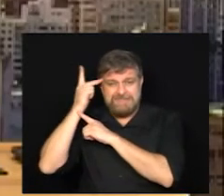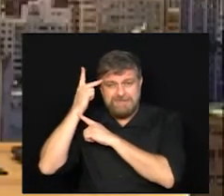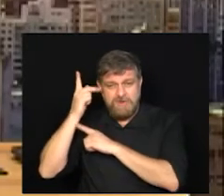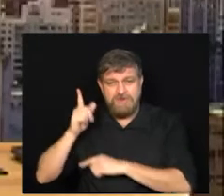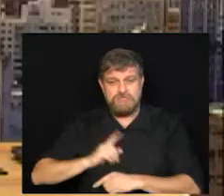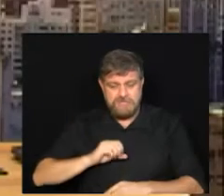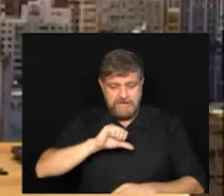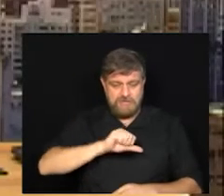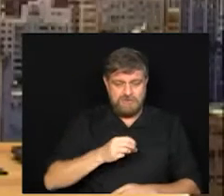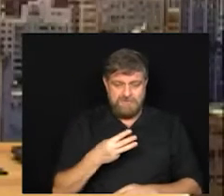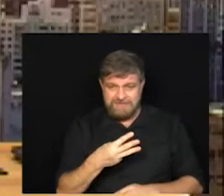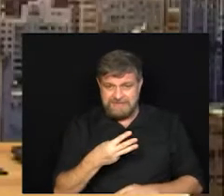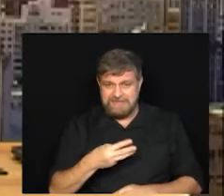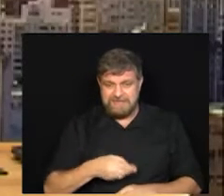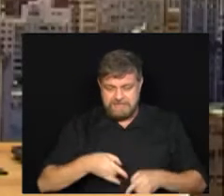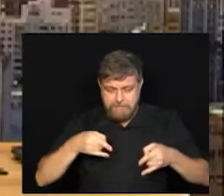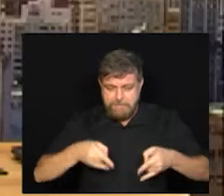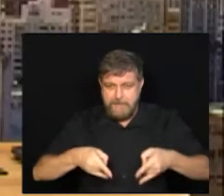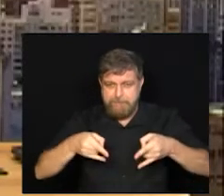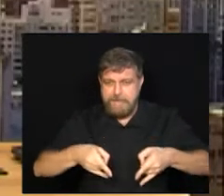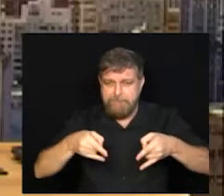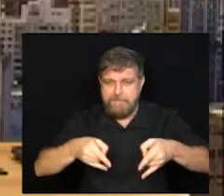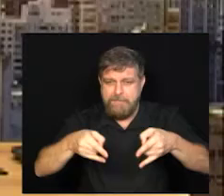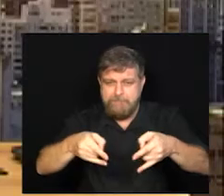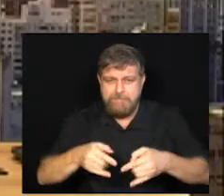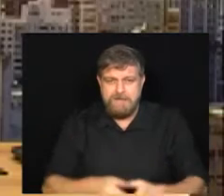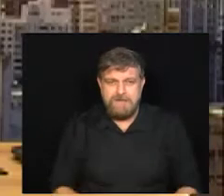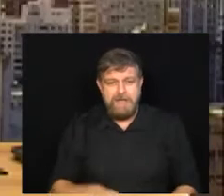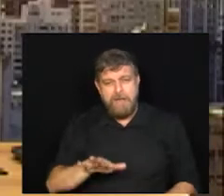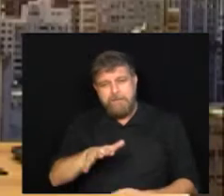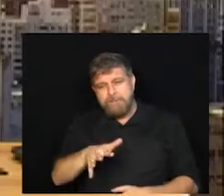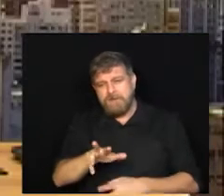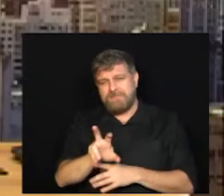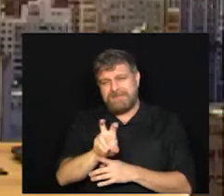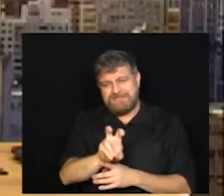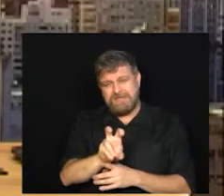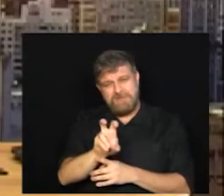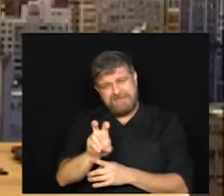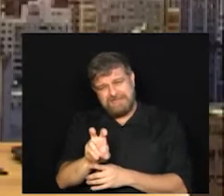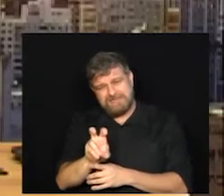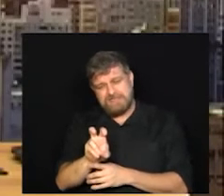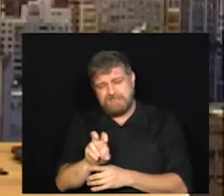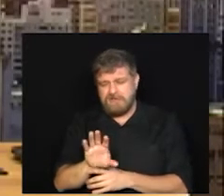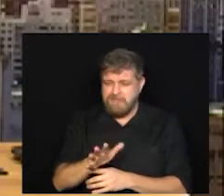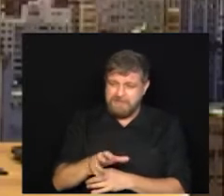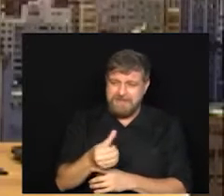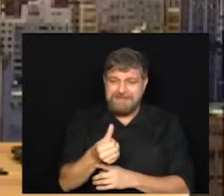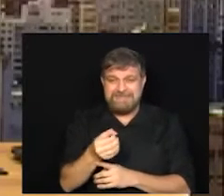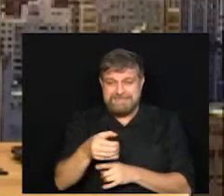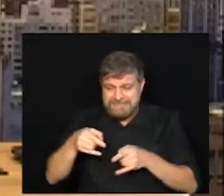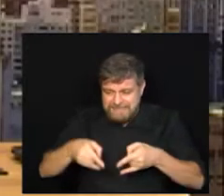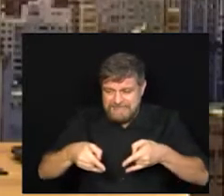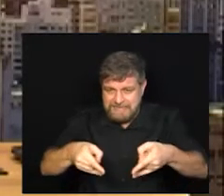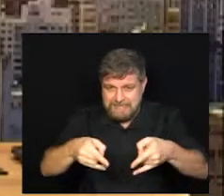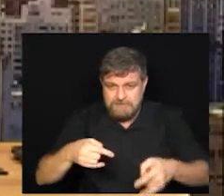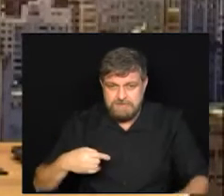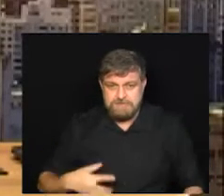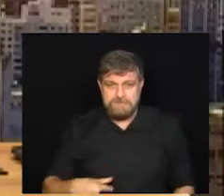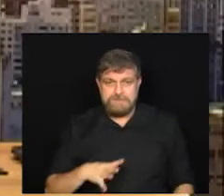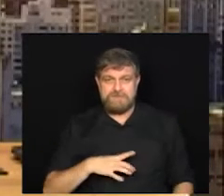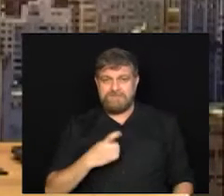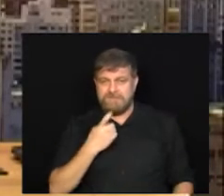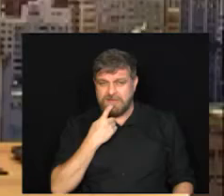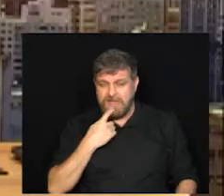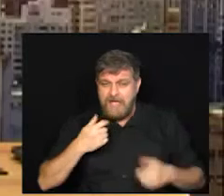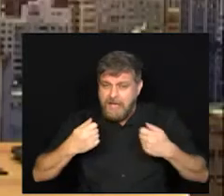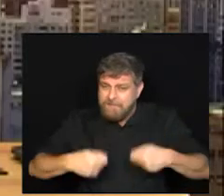93. 70% de 93 dá em torno de 55, 60 leitos. Então, se fosse para acompanhar o município,